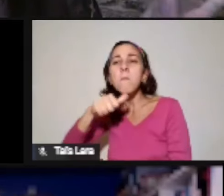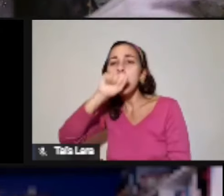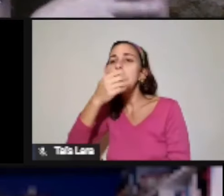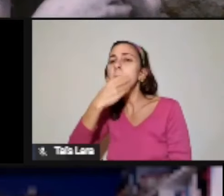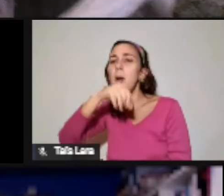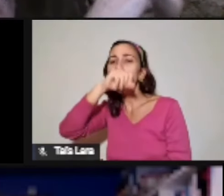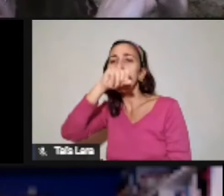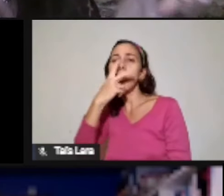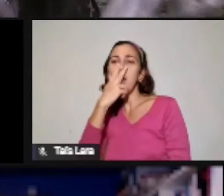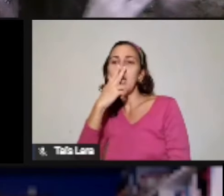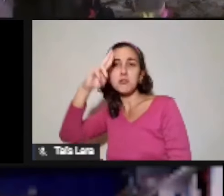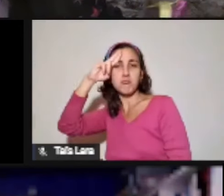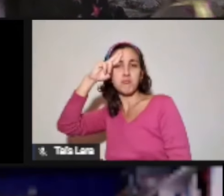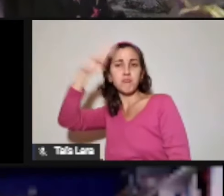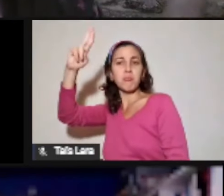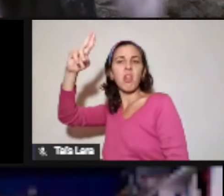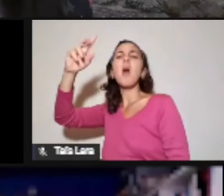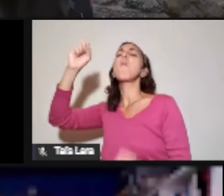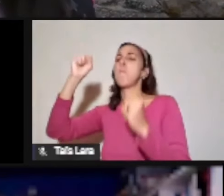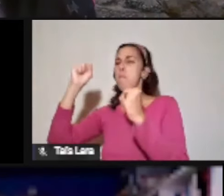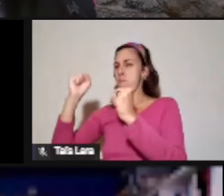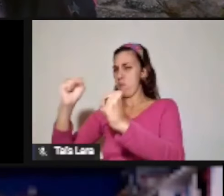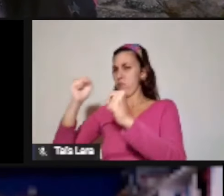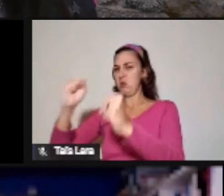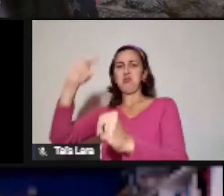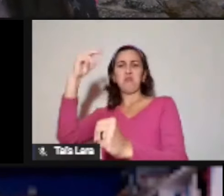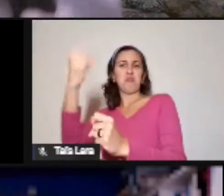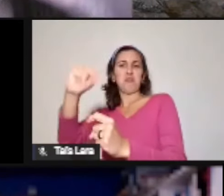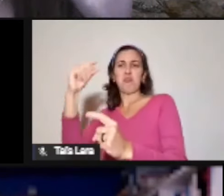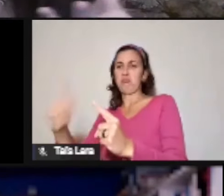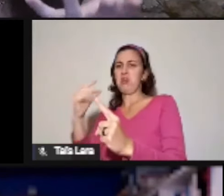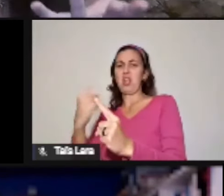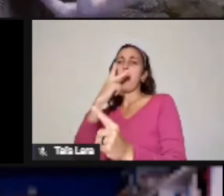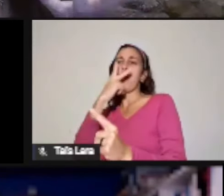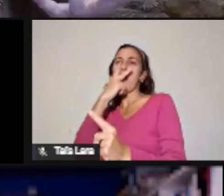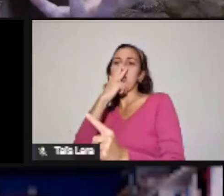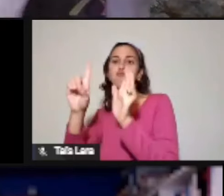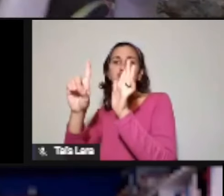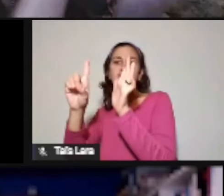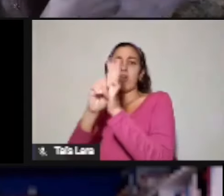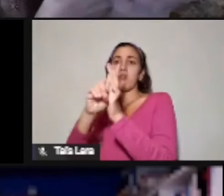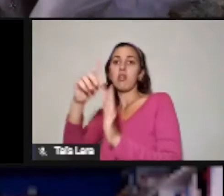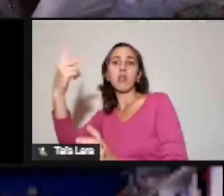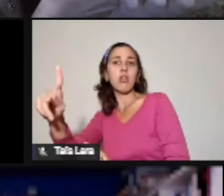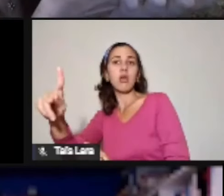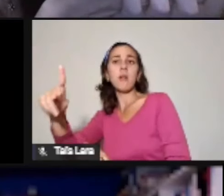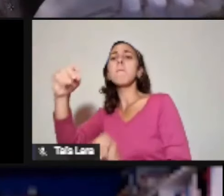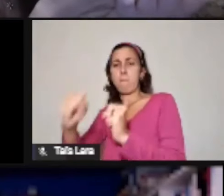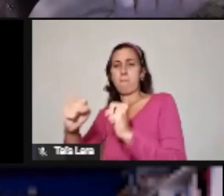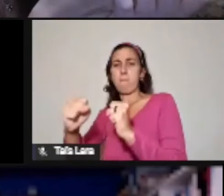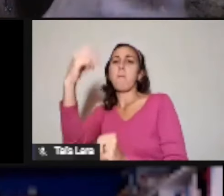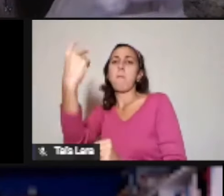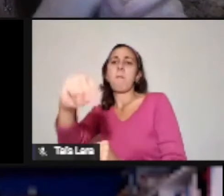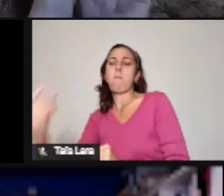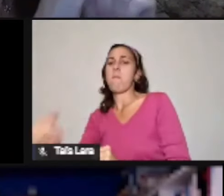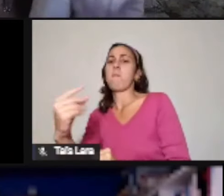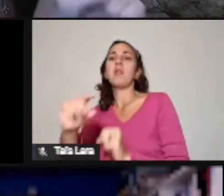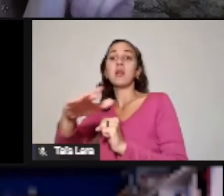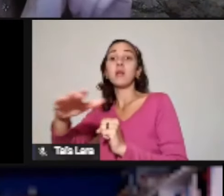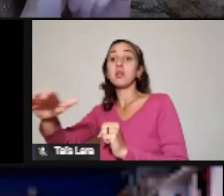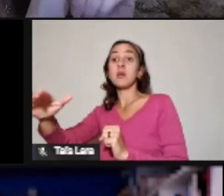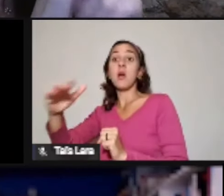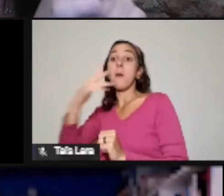assim, batendo, isso aí é coisa deles. E aí eu faço esse trocadilho, do mesmo jeito que a gente passou a falar, ó, em